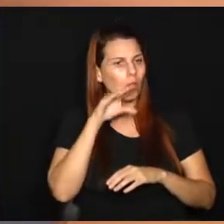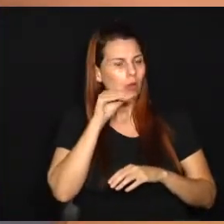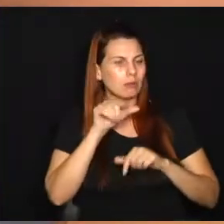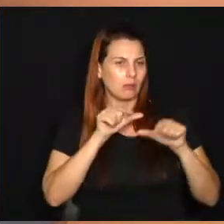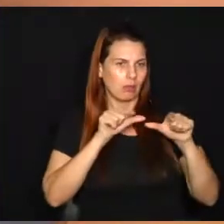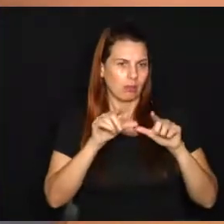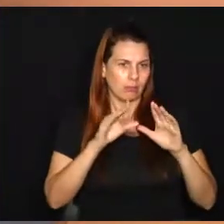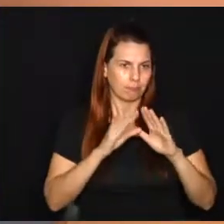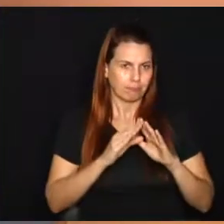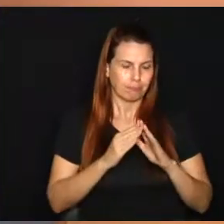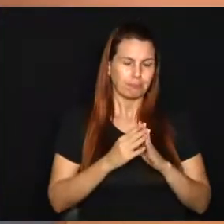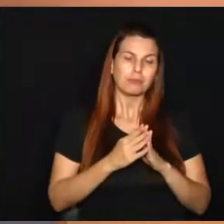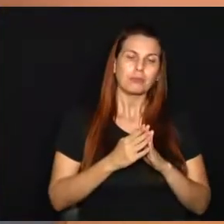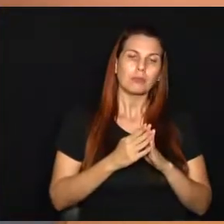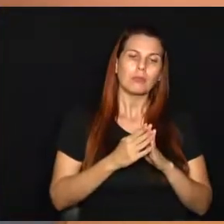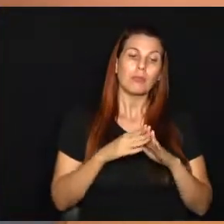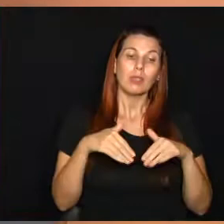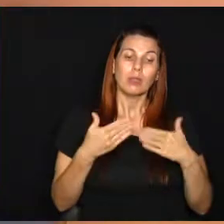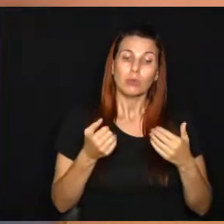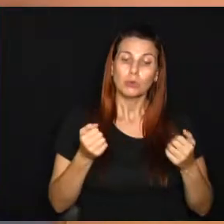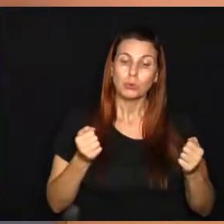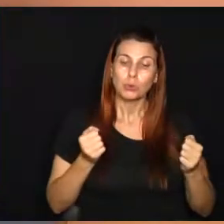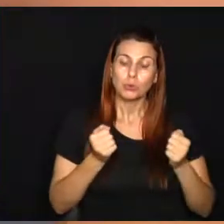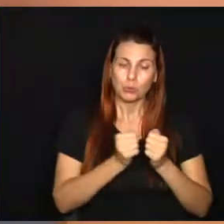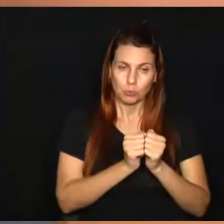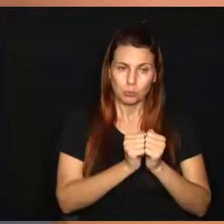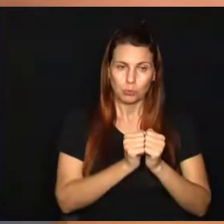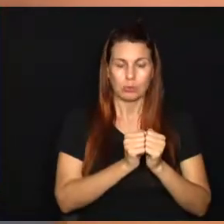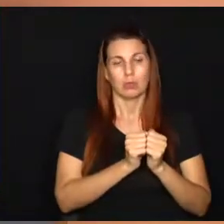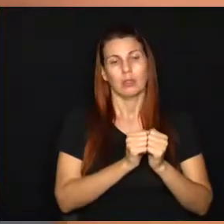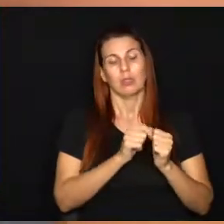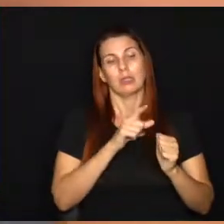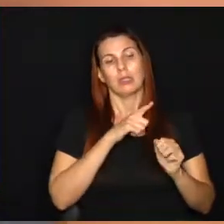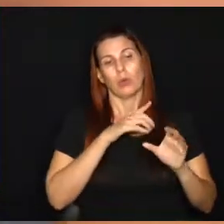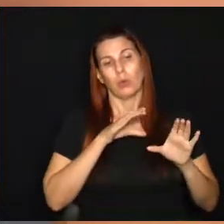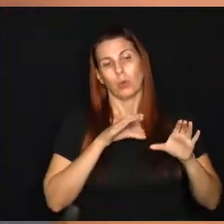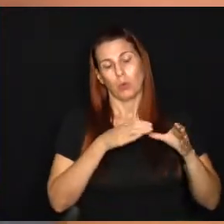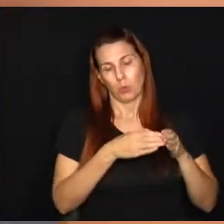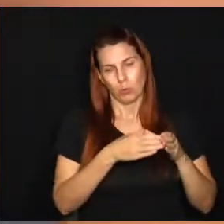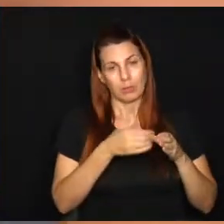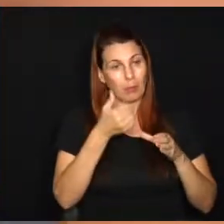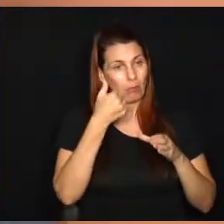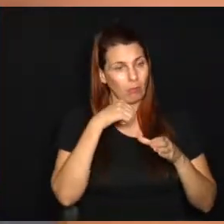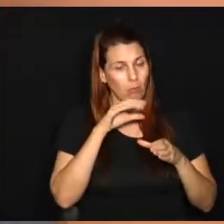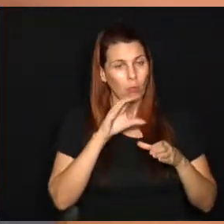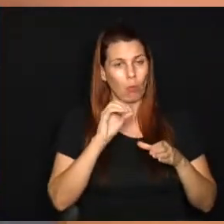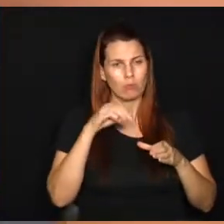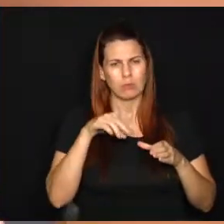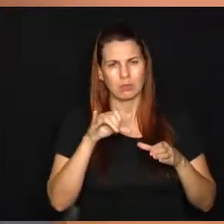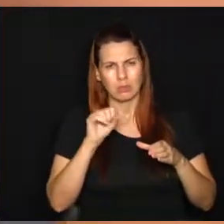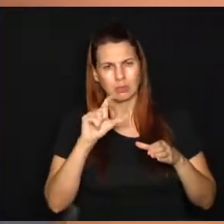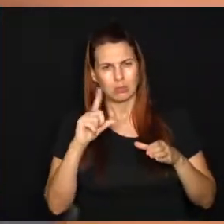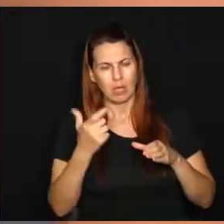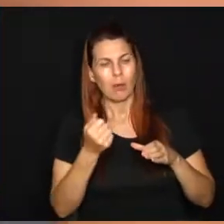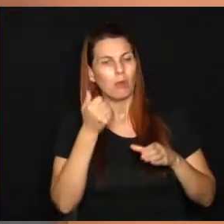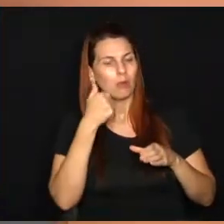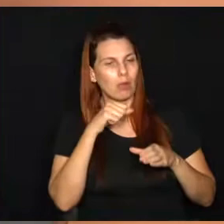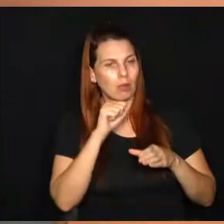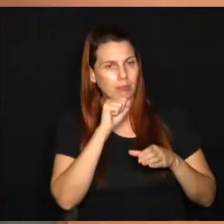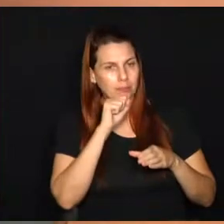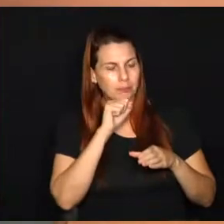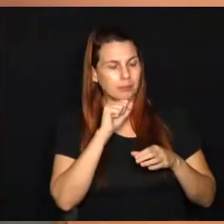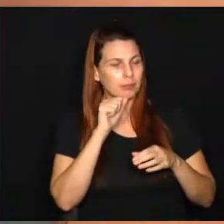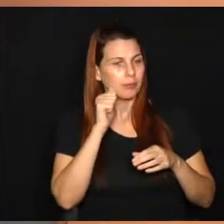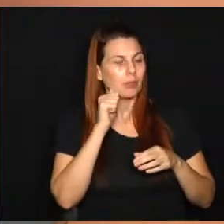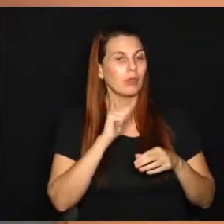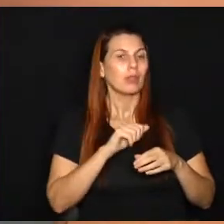aí, junto com isso, tem a questão do Conselho da Mulher, porque se a gente, já foi